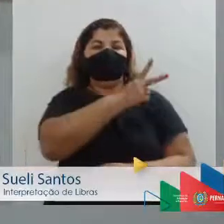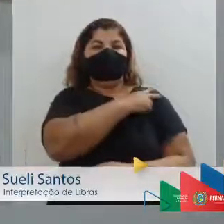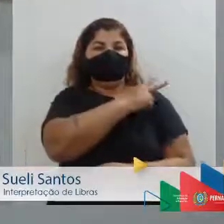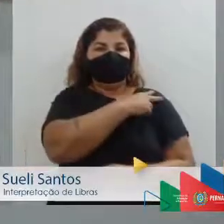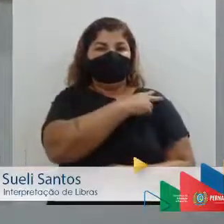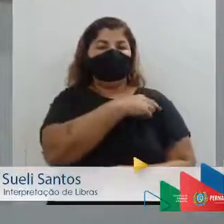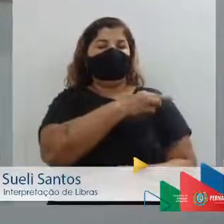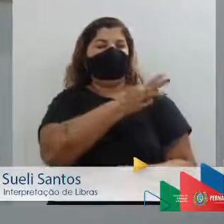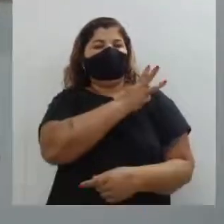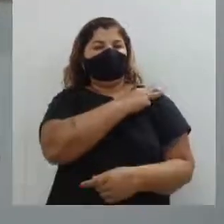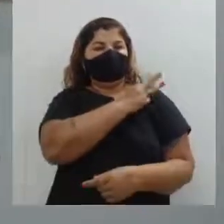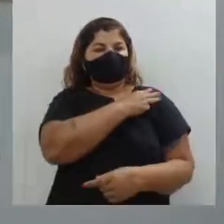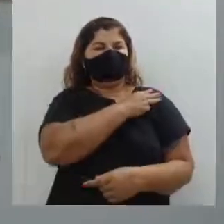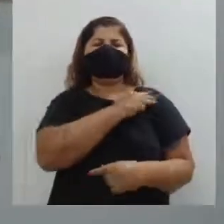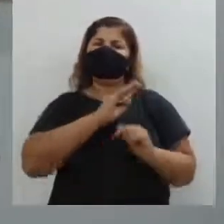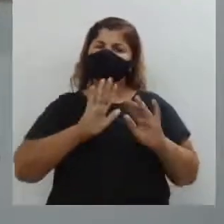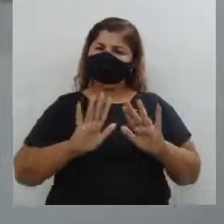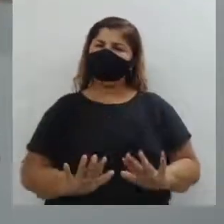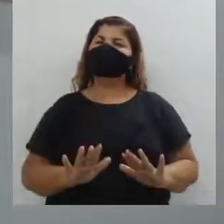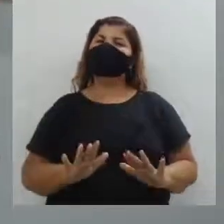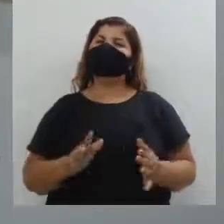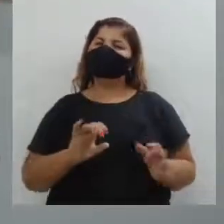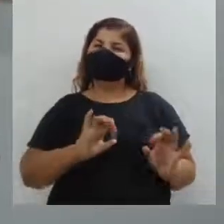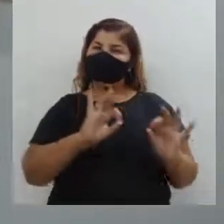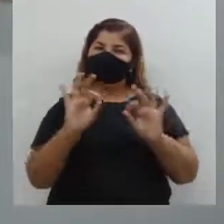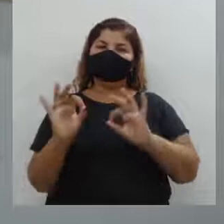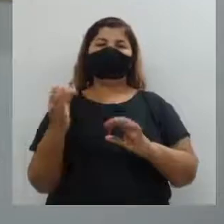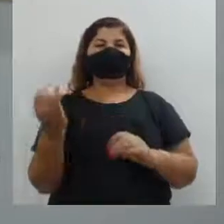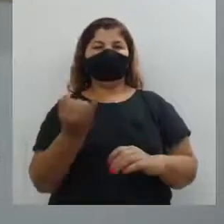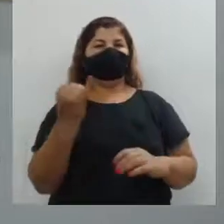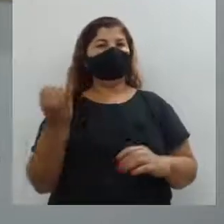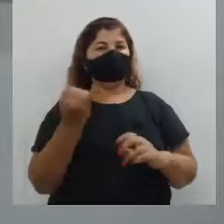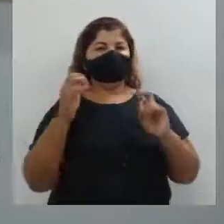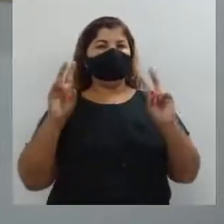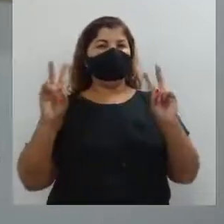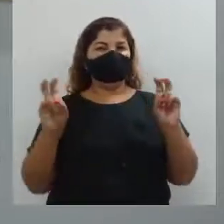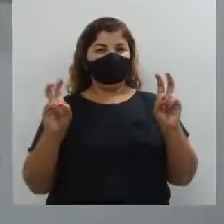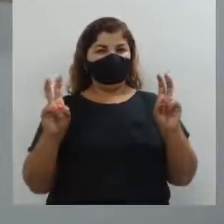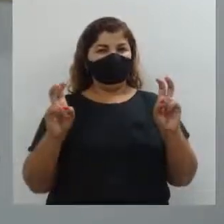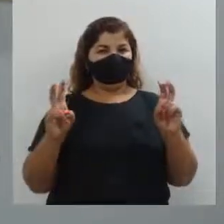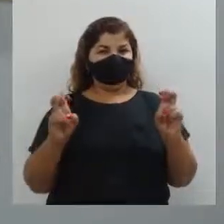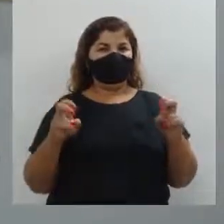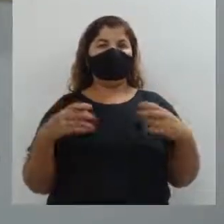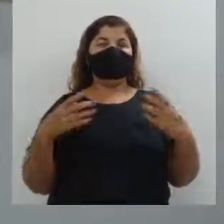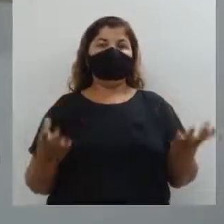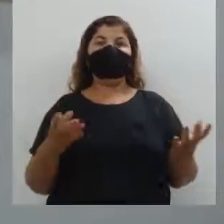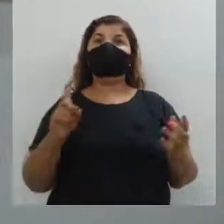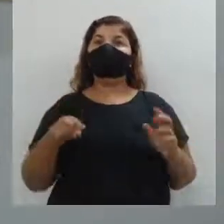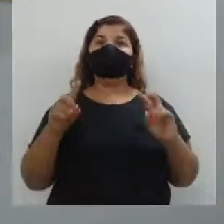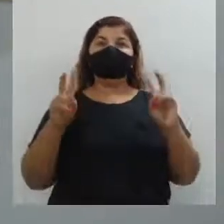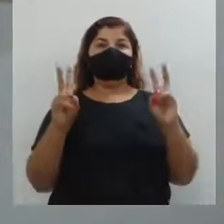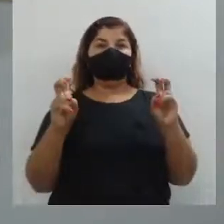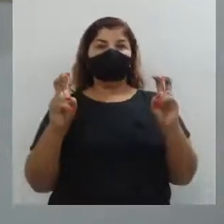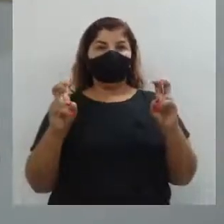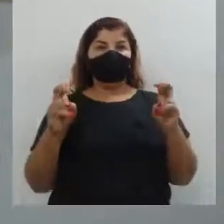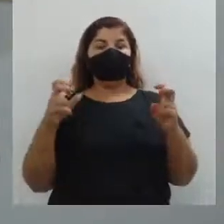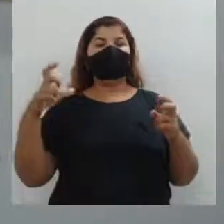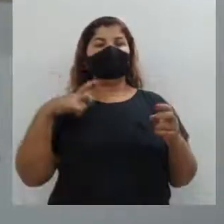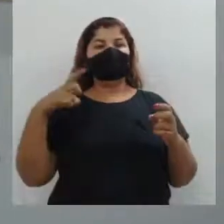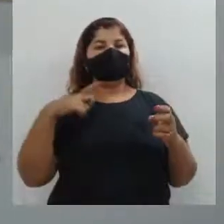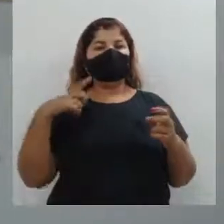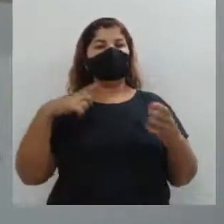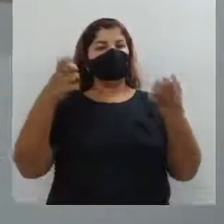ano, do terceiro, fica com a gente porque esse assunto ele é muito importante, é um assunto que rebate